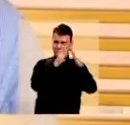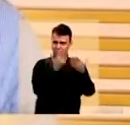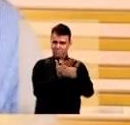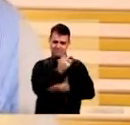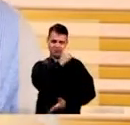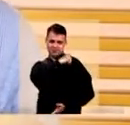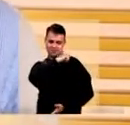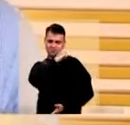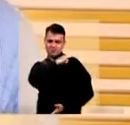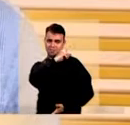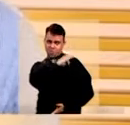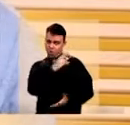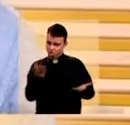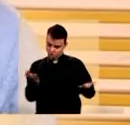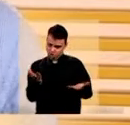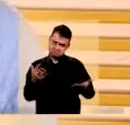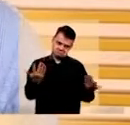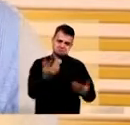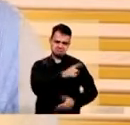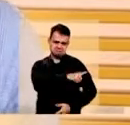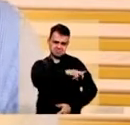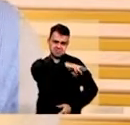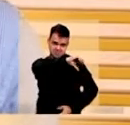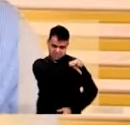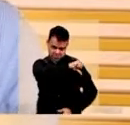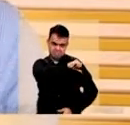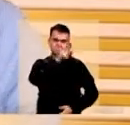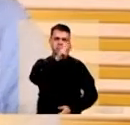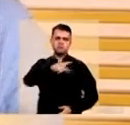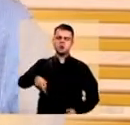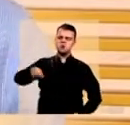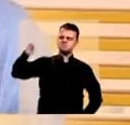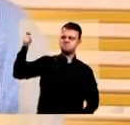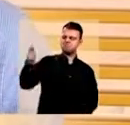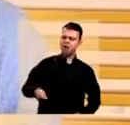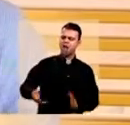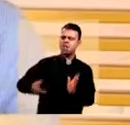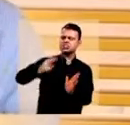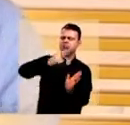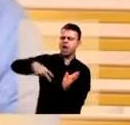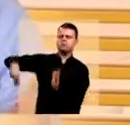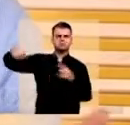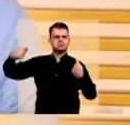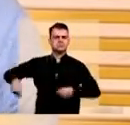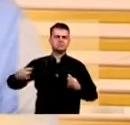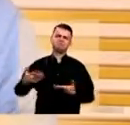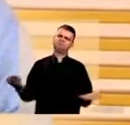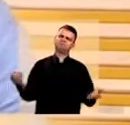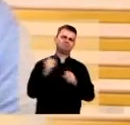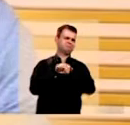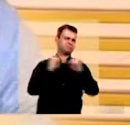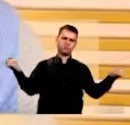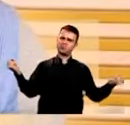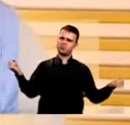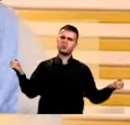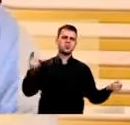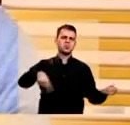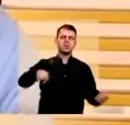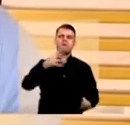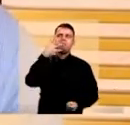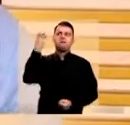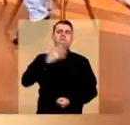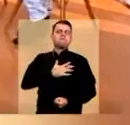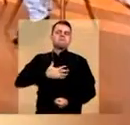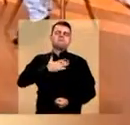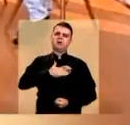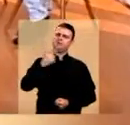escola secundária, hoje no ensino fundamental, o professor forçar a leitura. Quer dizer, aí não dá. Ele pede não tem